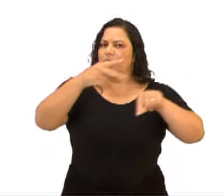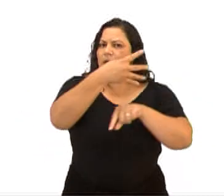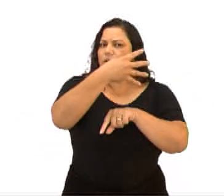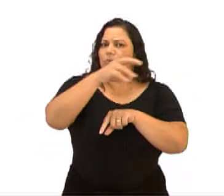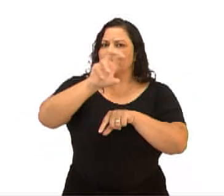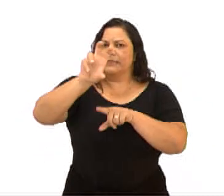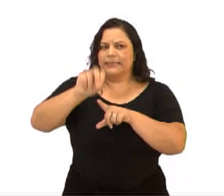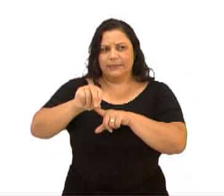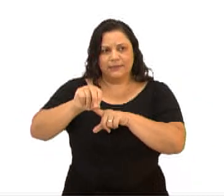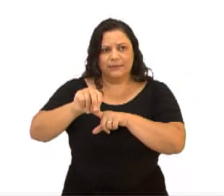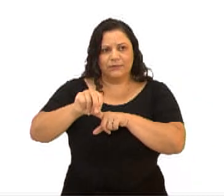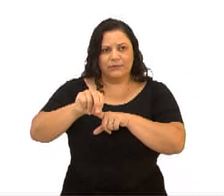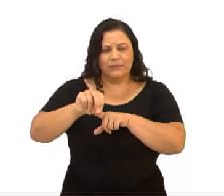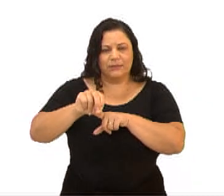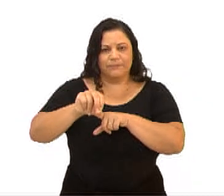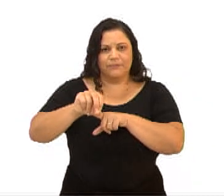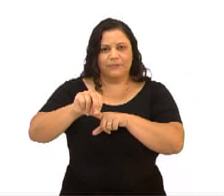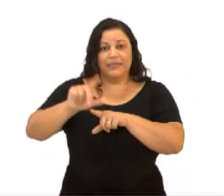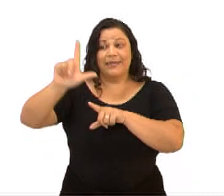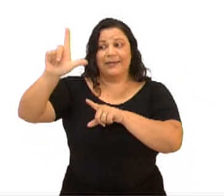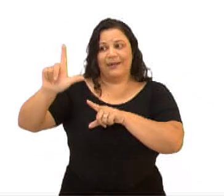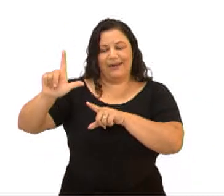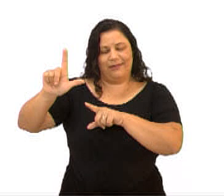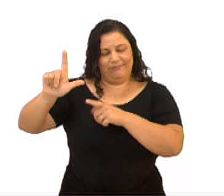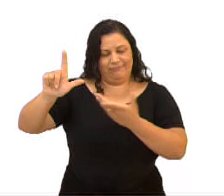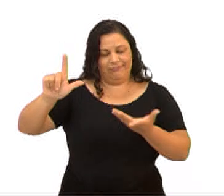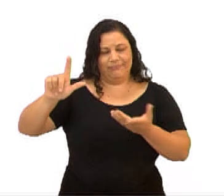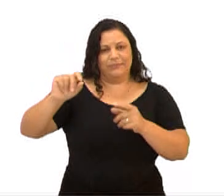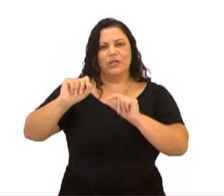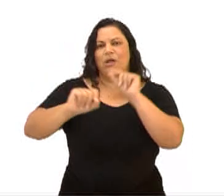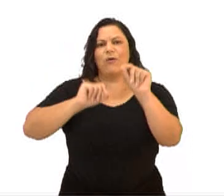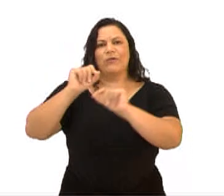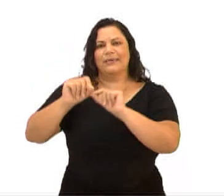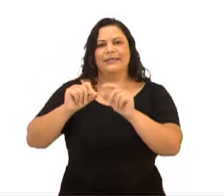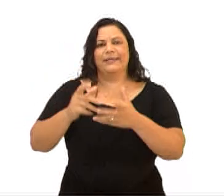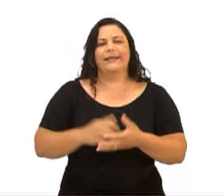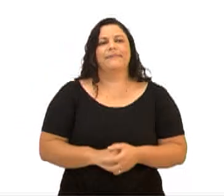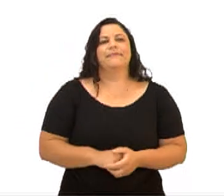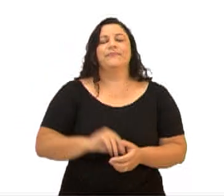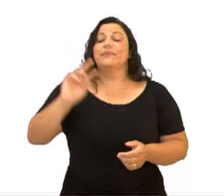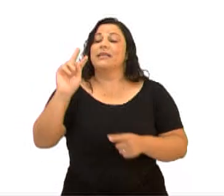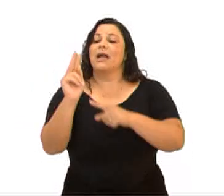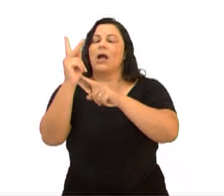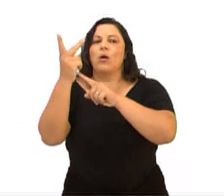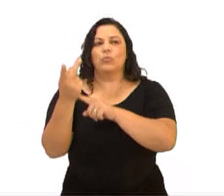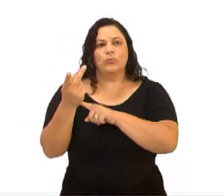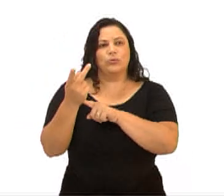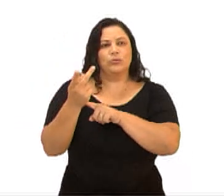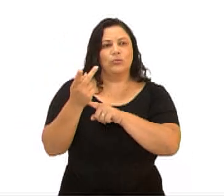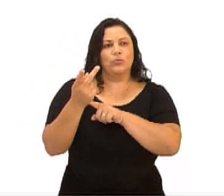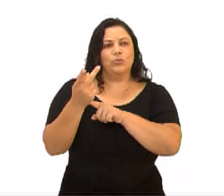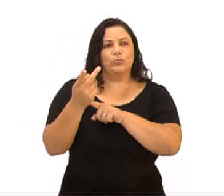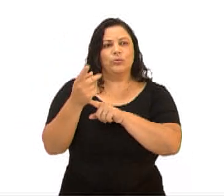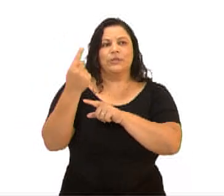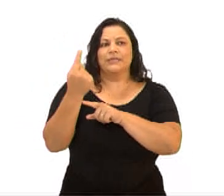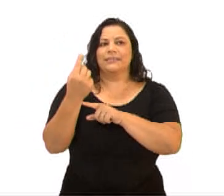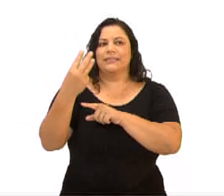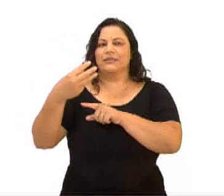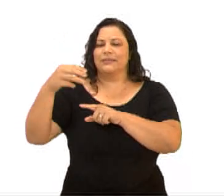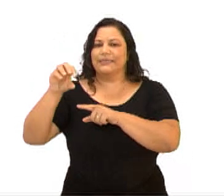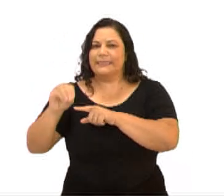de 130 metros, calcule quantos metros quadrados de concreto serão gastos